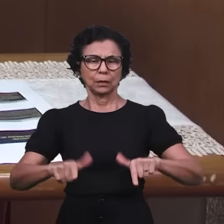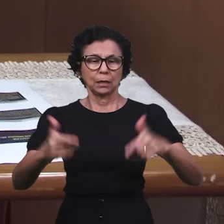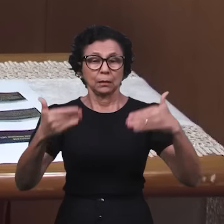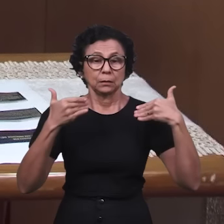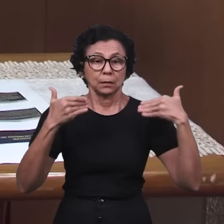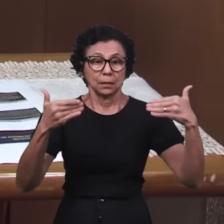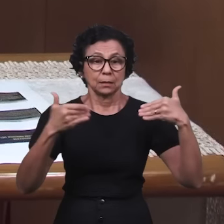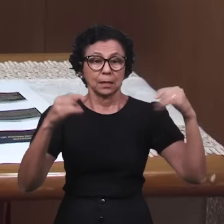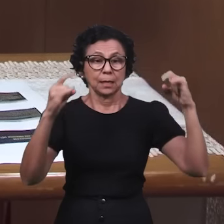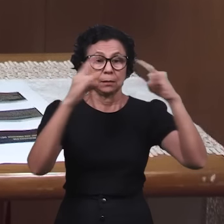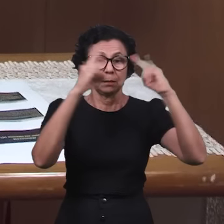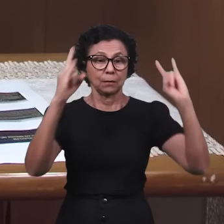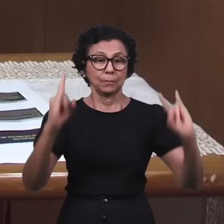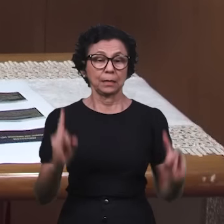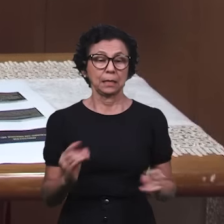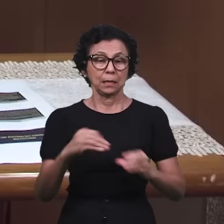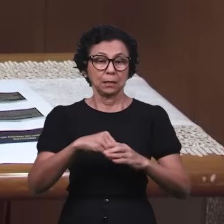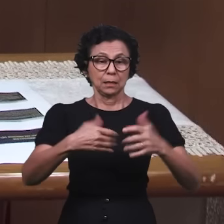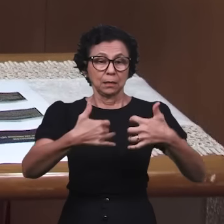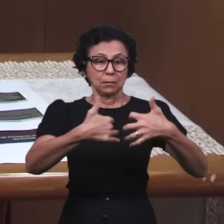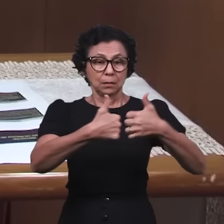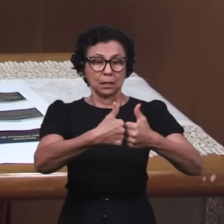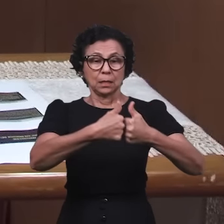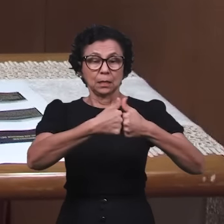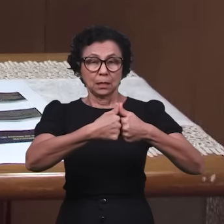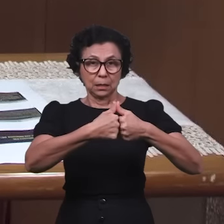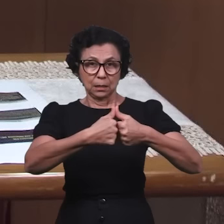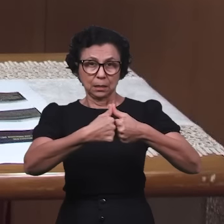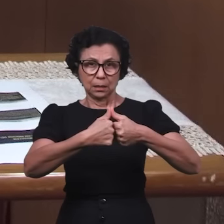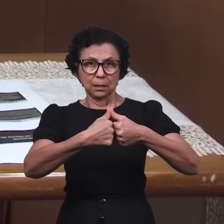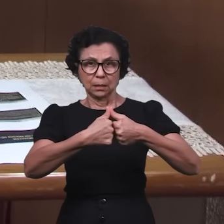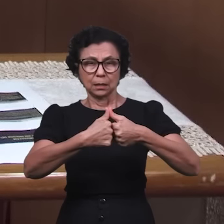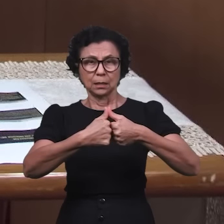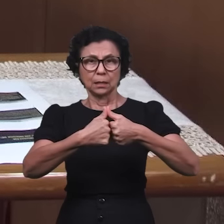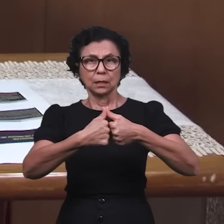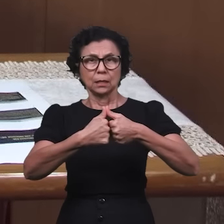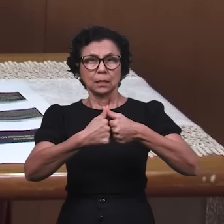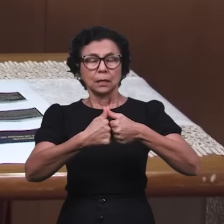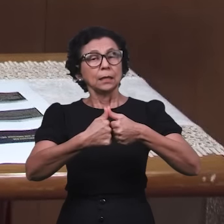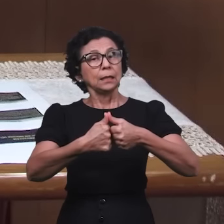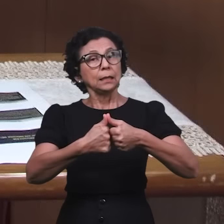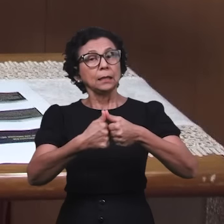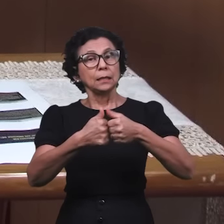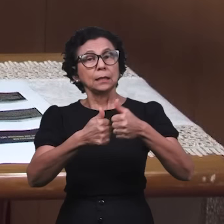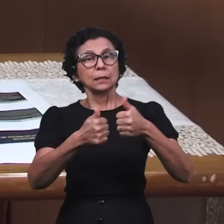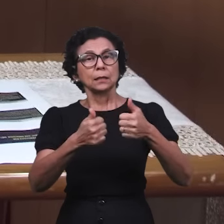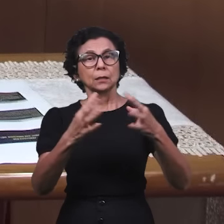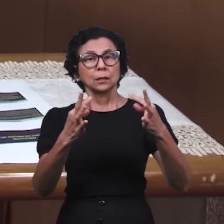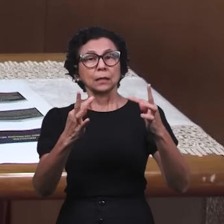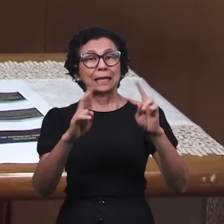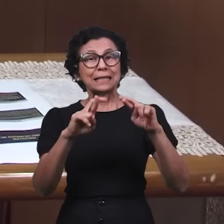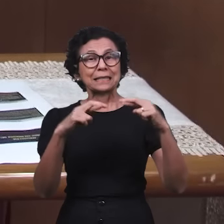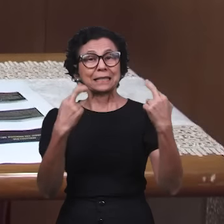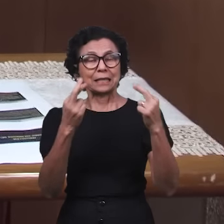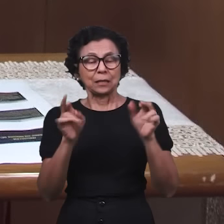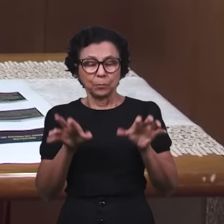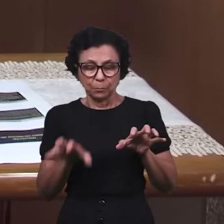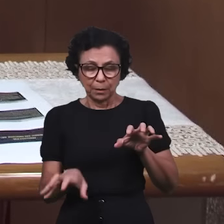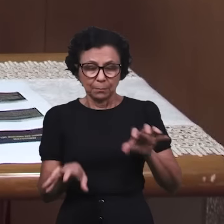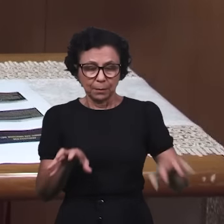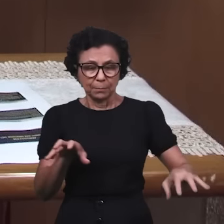todas as tribos, de acordo até com as orientações dadas por Deus a Moisés, ficavam ao redor